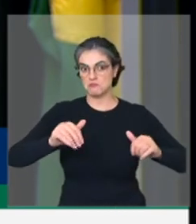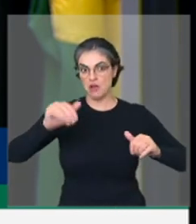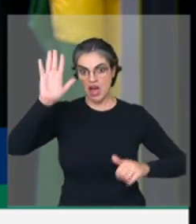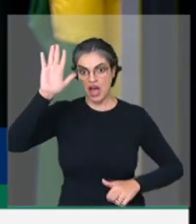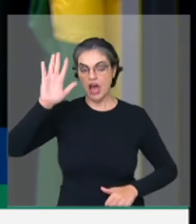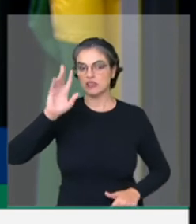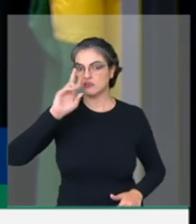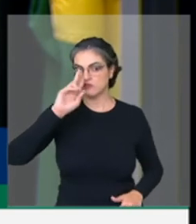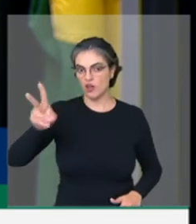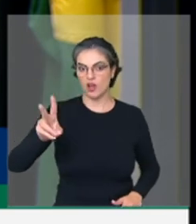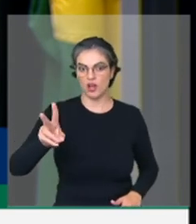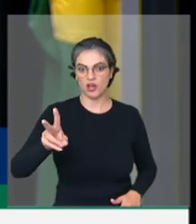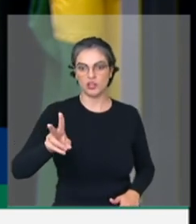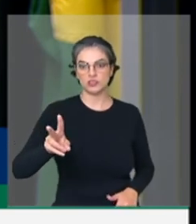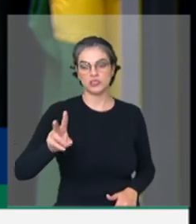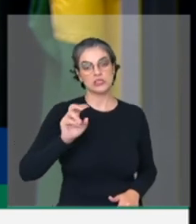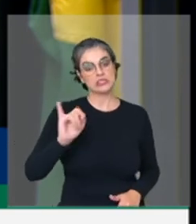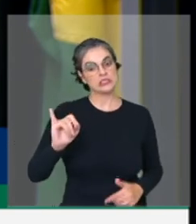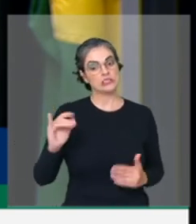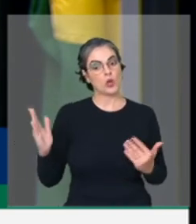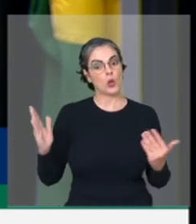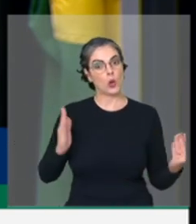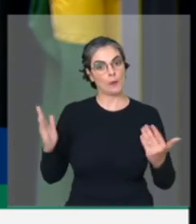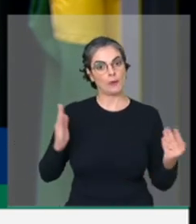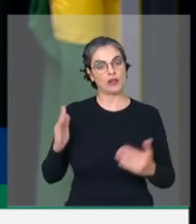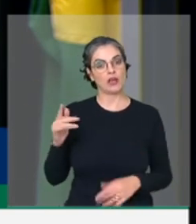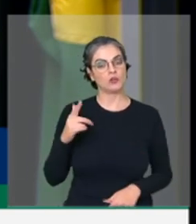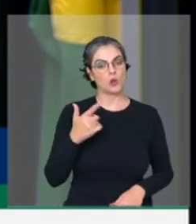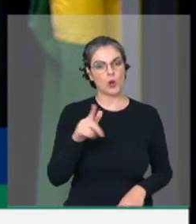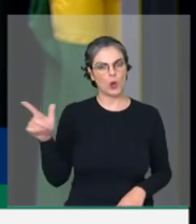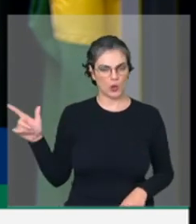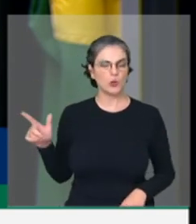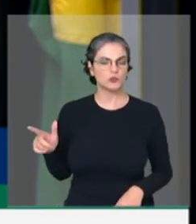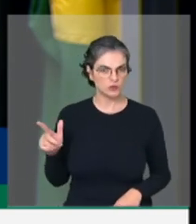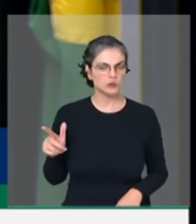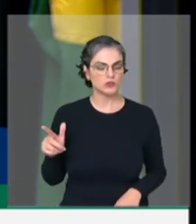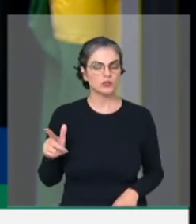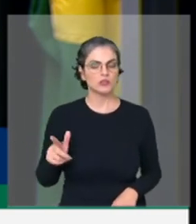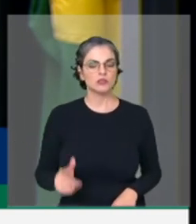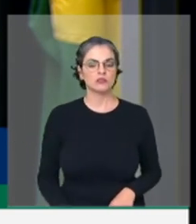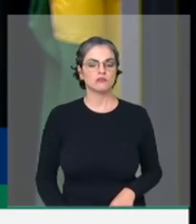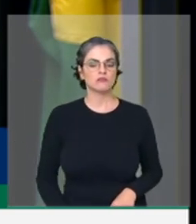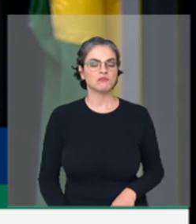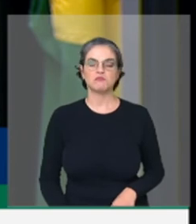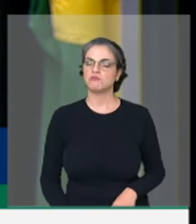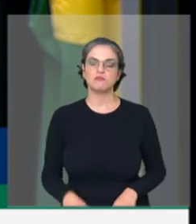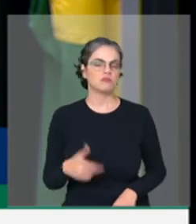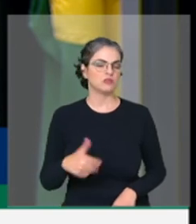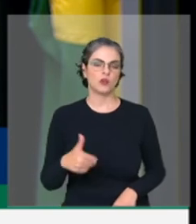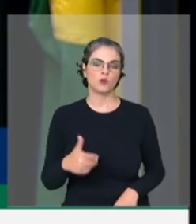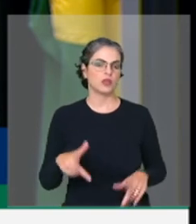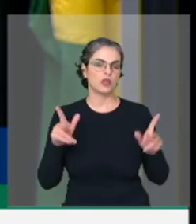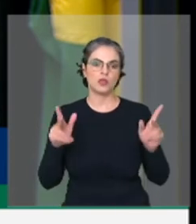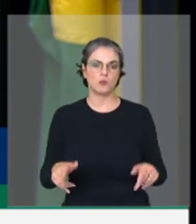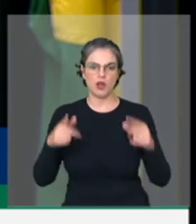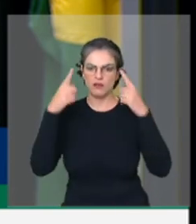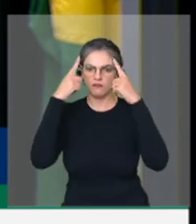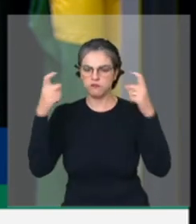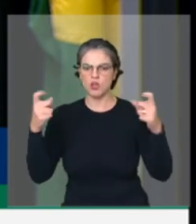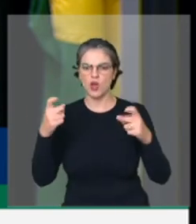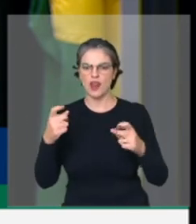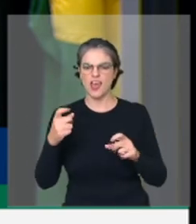e alcance quando comparado a outros direitos fundamentais, ameaças críveis de violência à